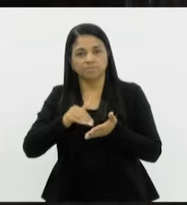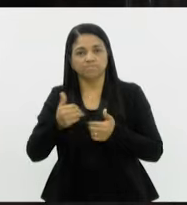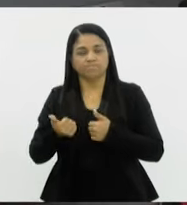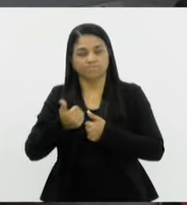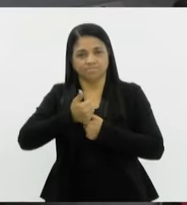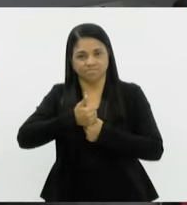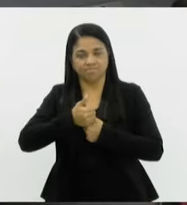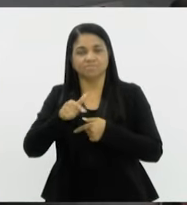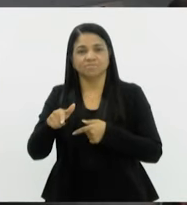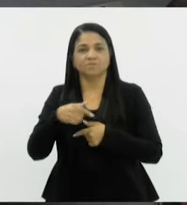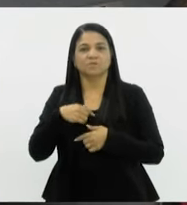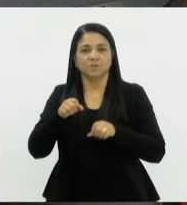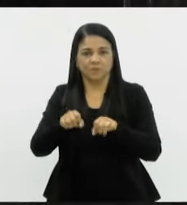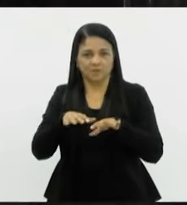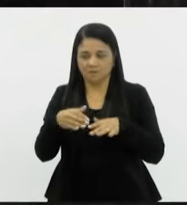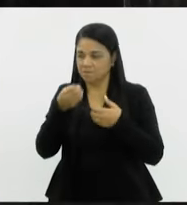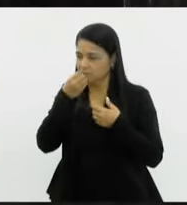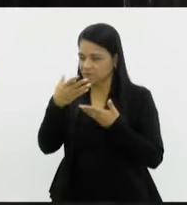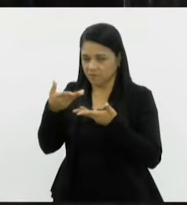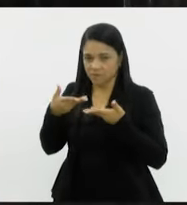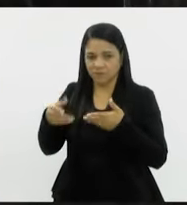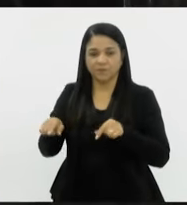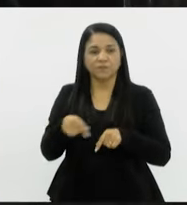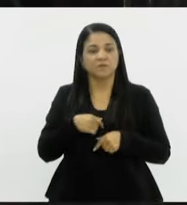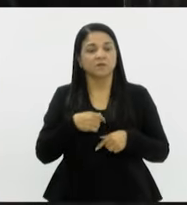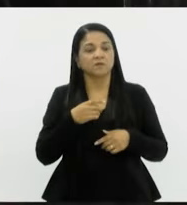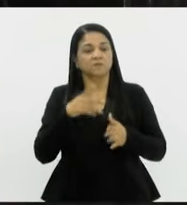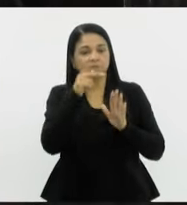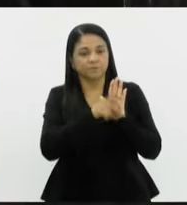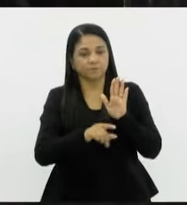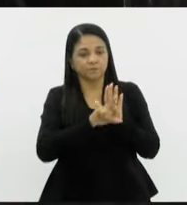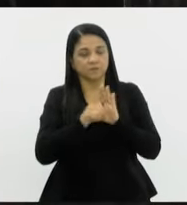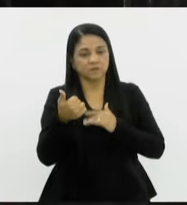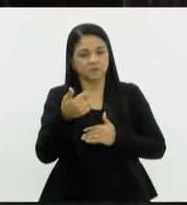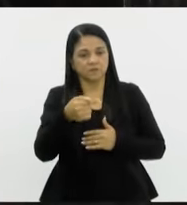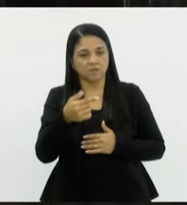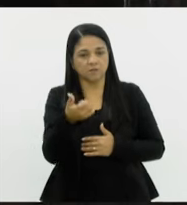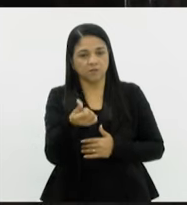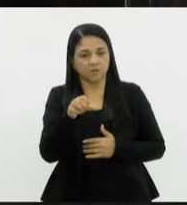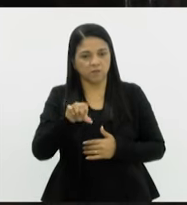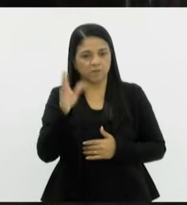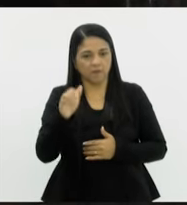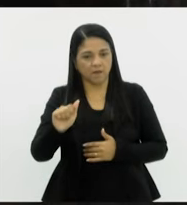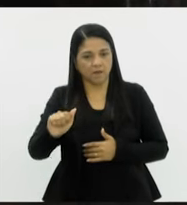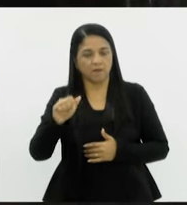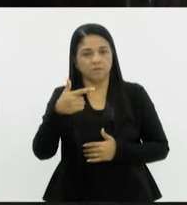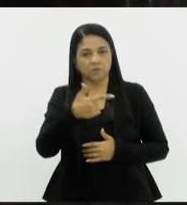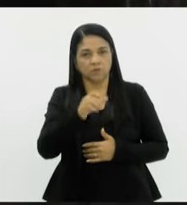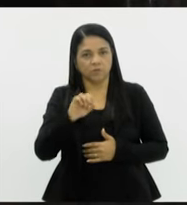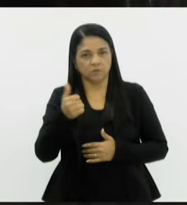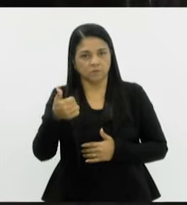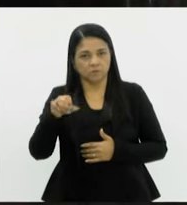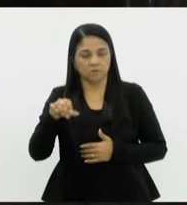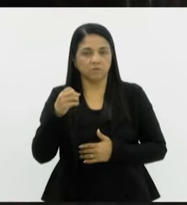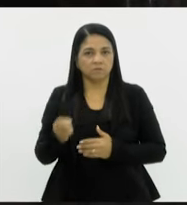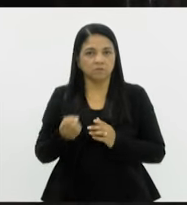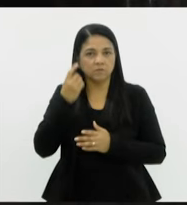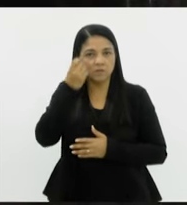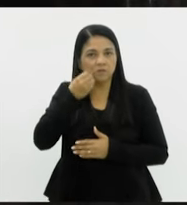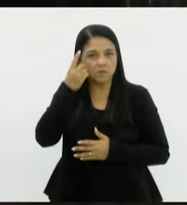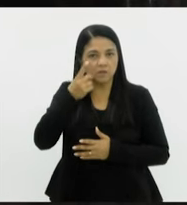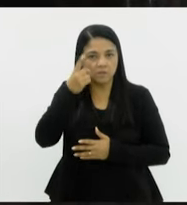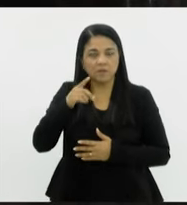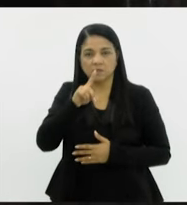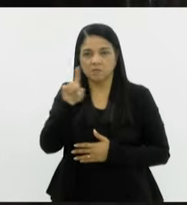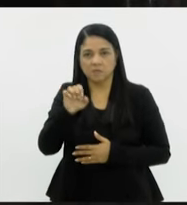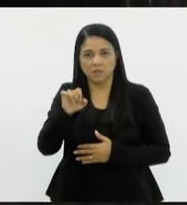Seja muito bem-vindo. Anuncio o projeto de lei número 1769-A de 2019, de autoria da deputada Zeidan, que dispõe